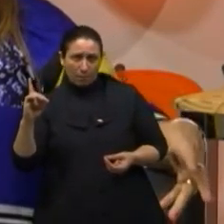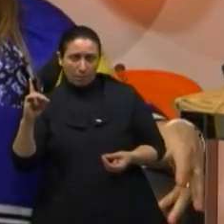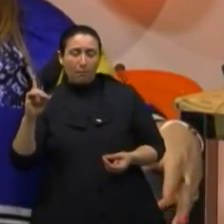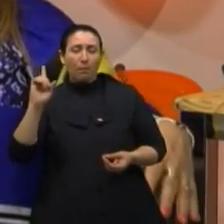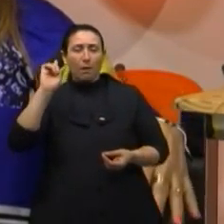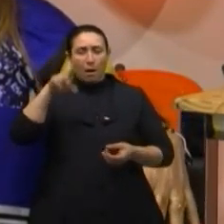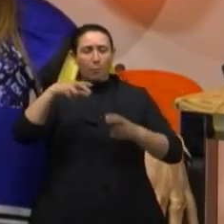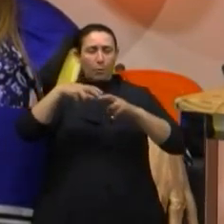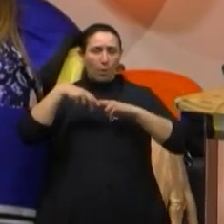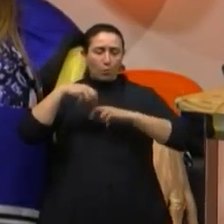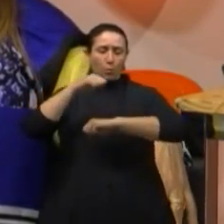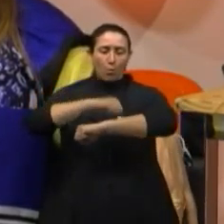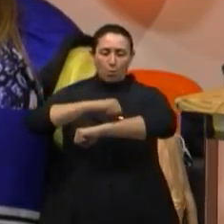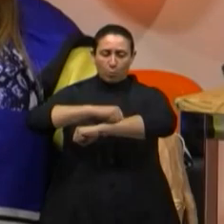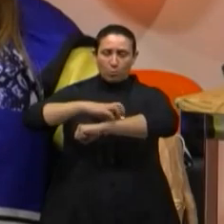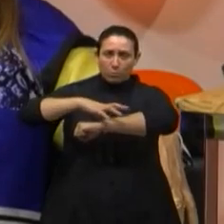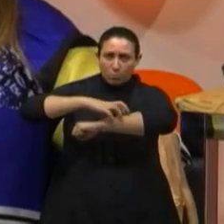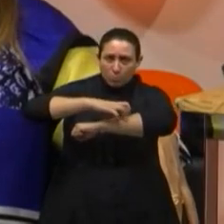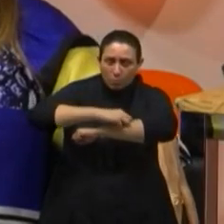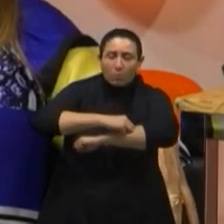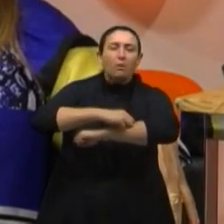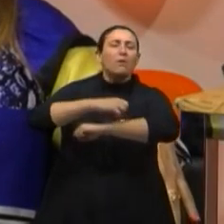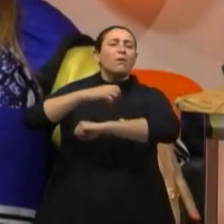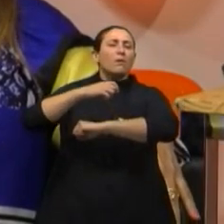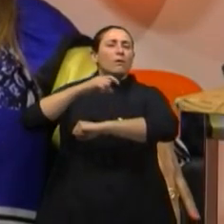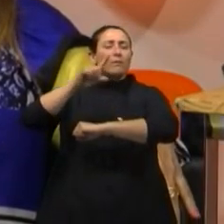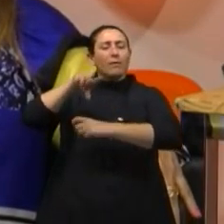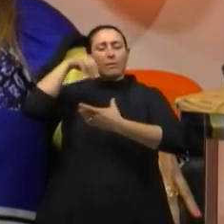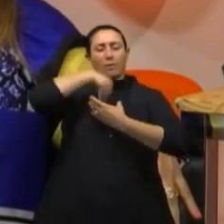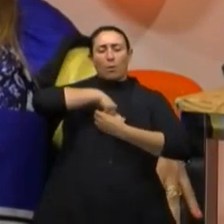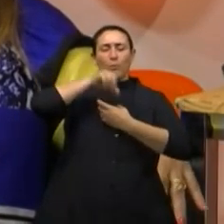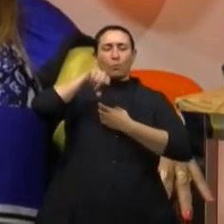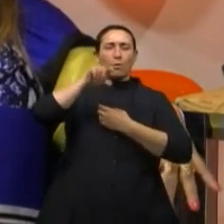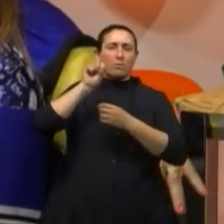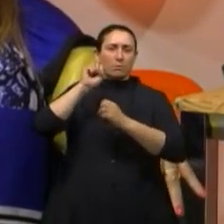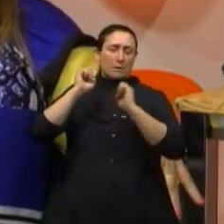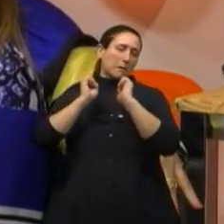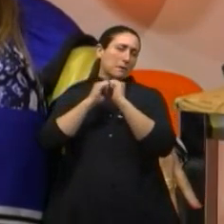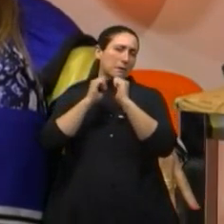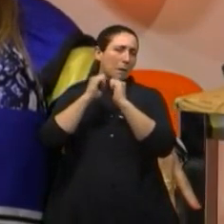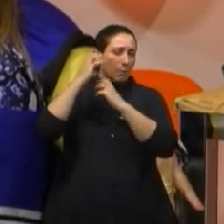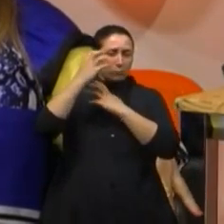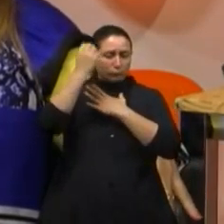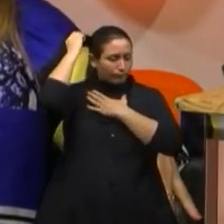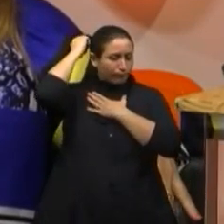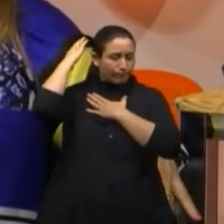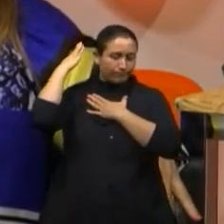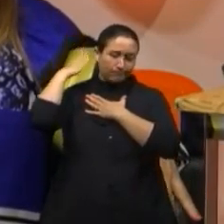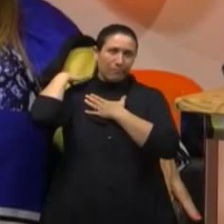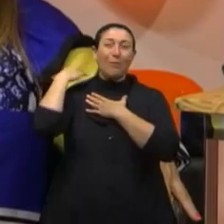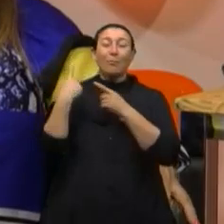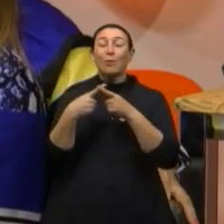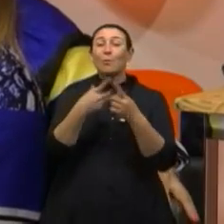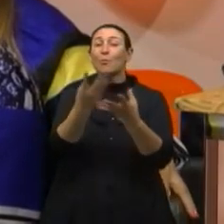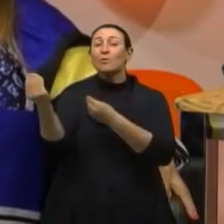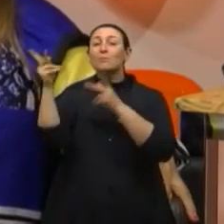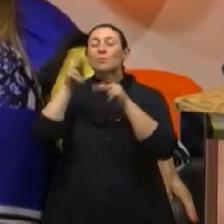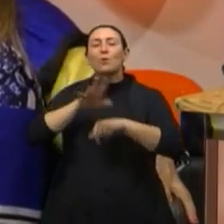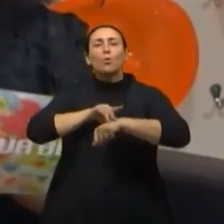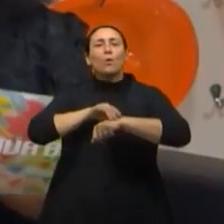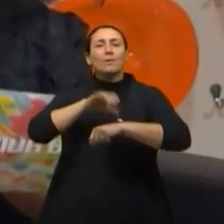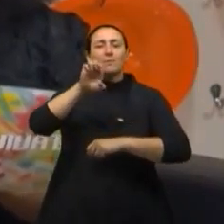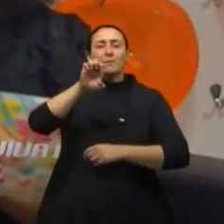degenerativas né do sistema nervoso principalmente da a esclerose múltipla tá sendo muito usada